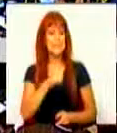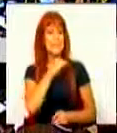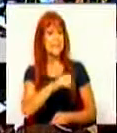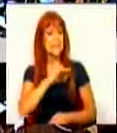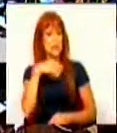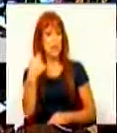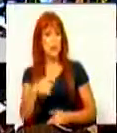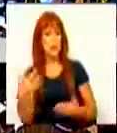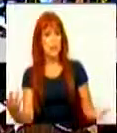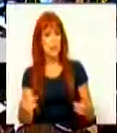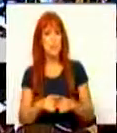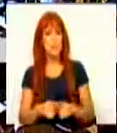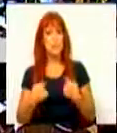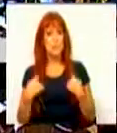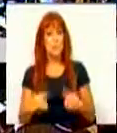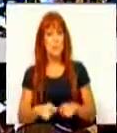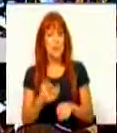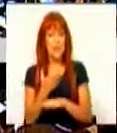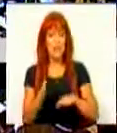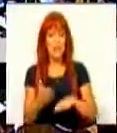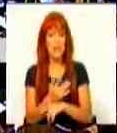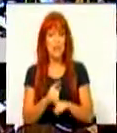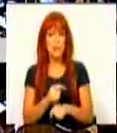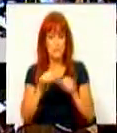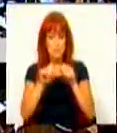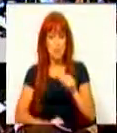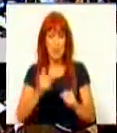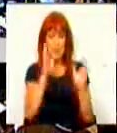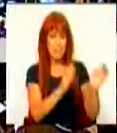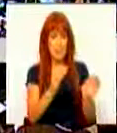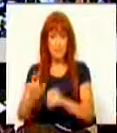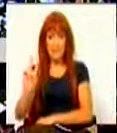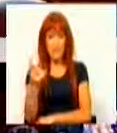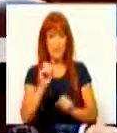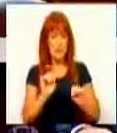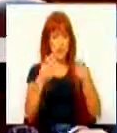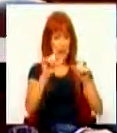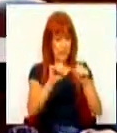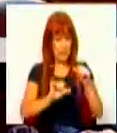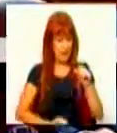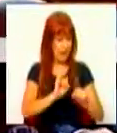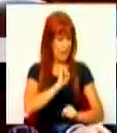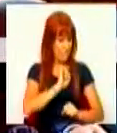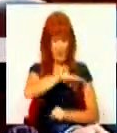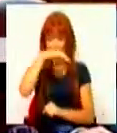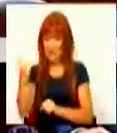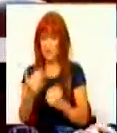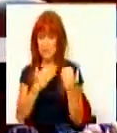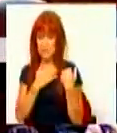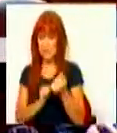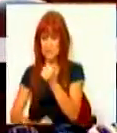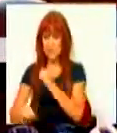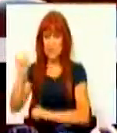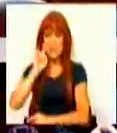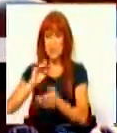Sr. Presidente, iremos dividir a nossa intervenção em duas partes. A primeira a meu cargo e a segunda a cargo